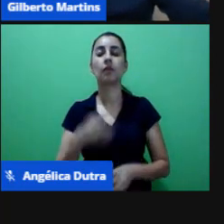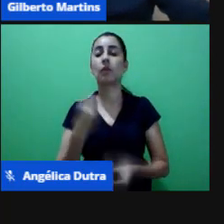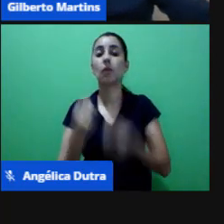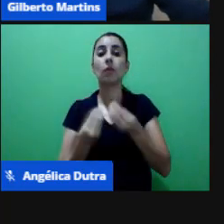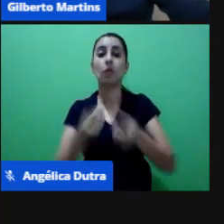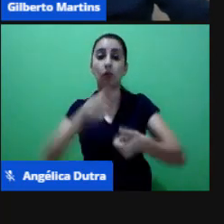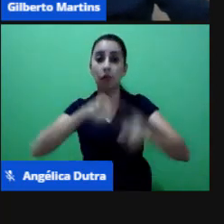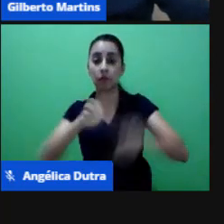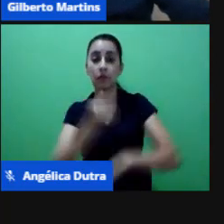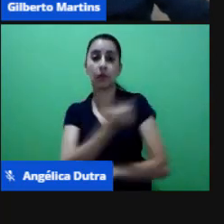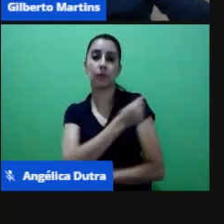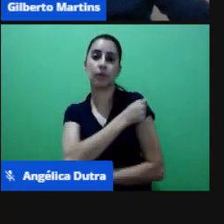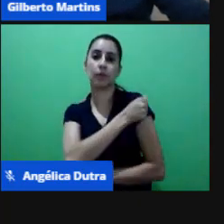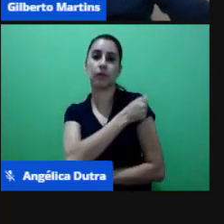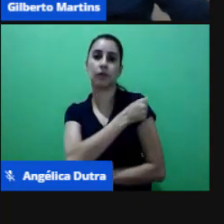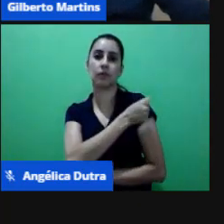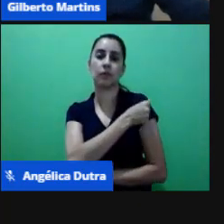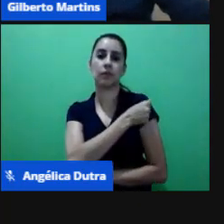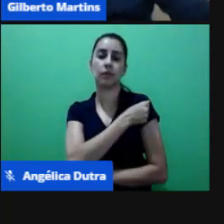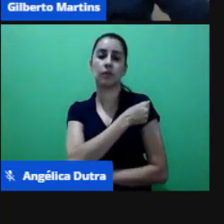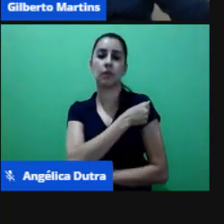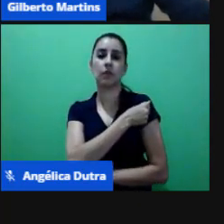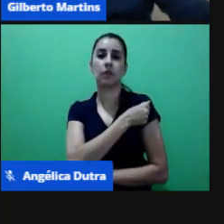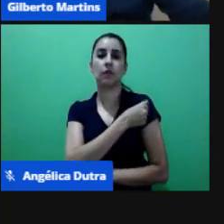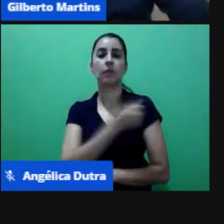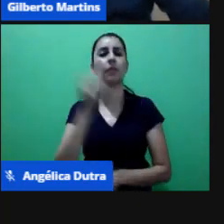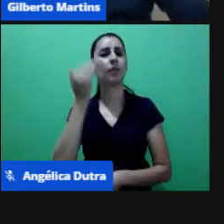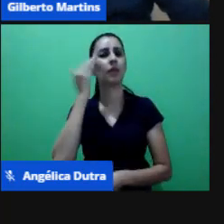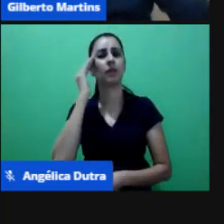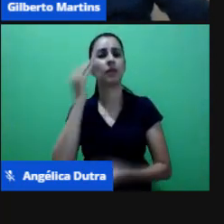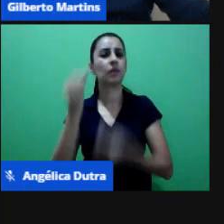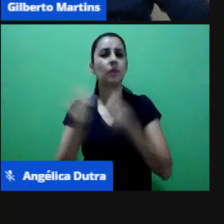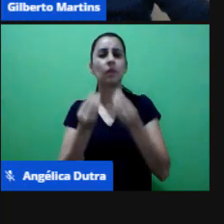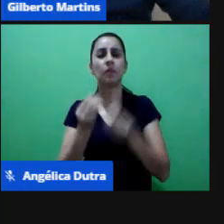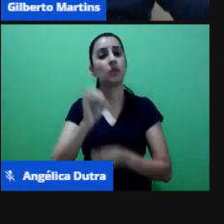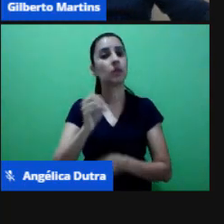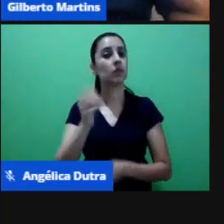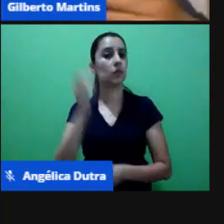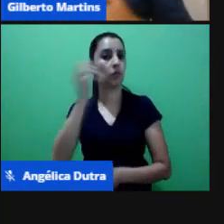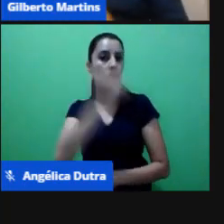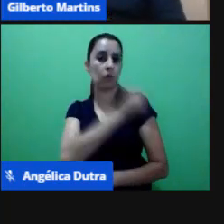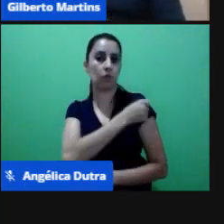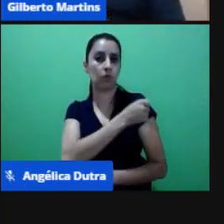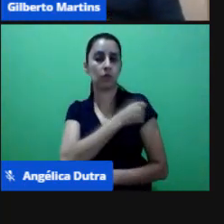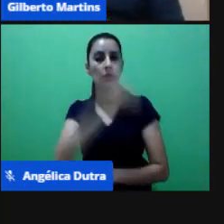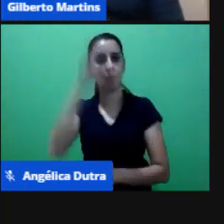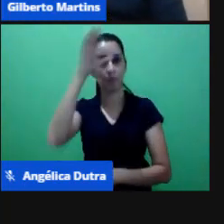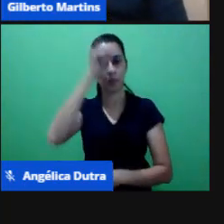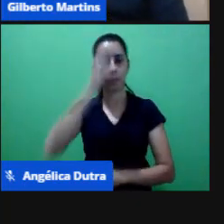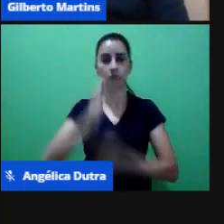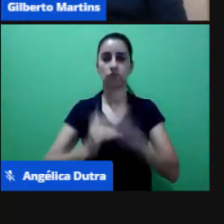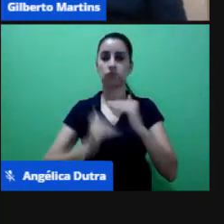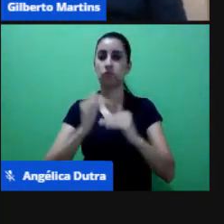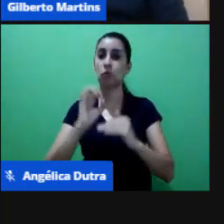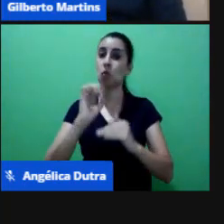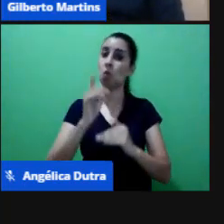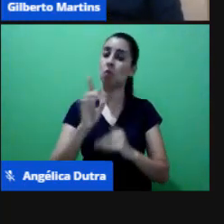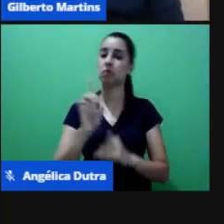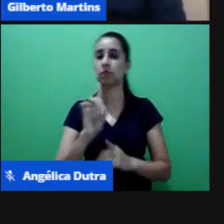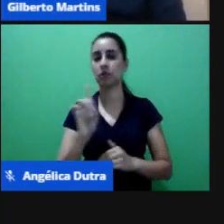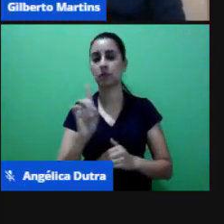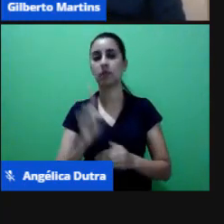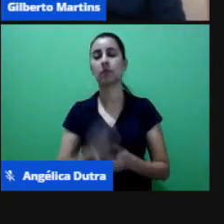até mesmo a questão do controle e organização desses dados que vocês estarão colhendo a partir dessa